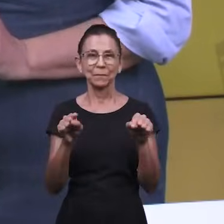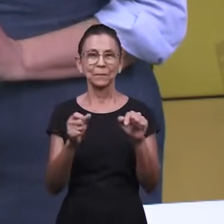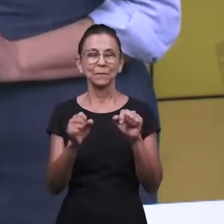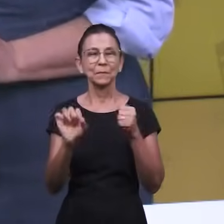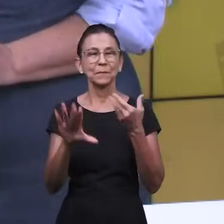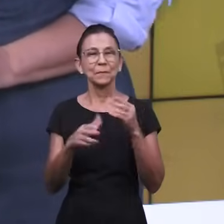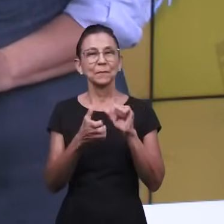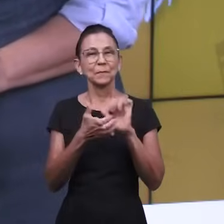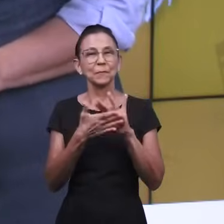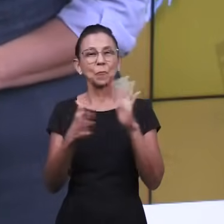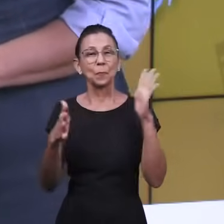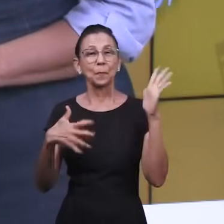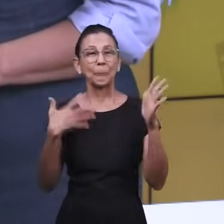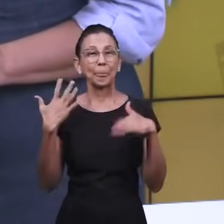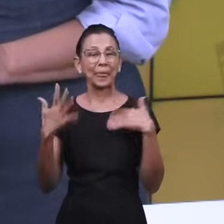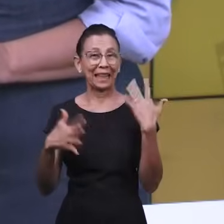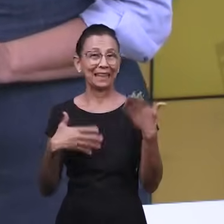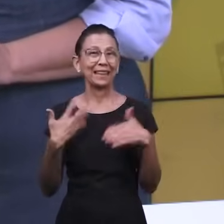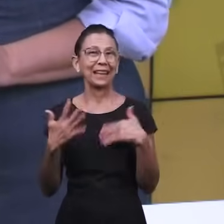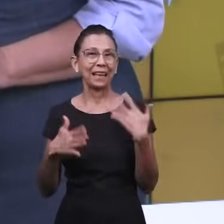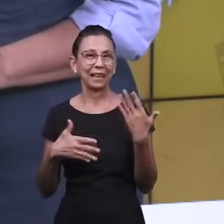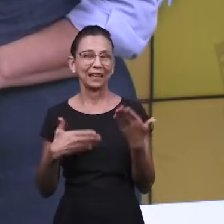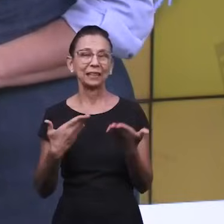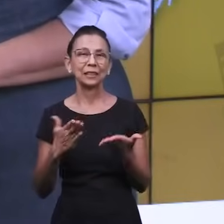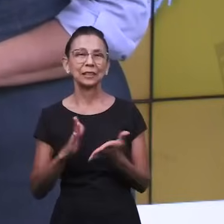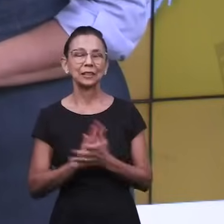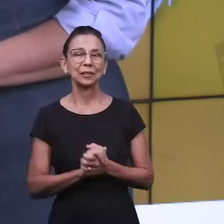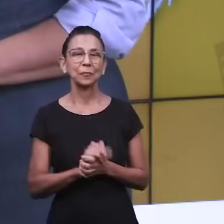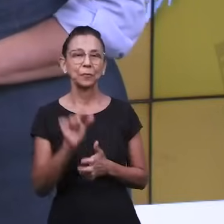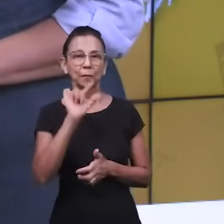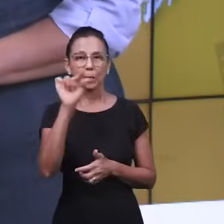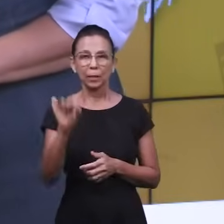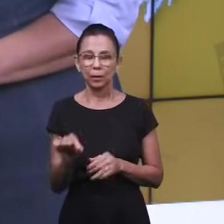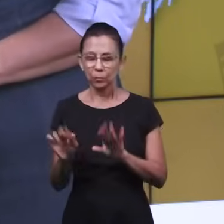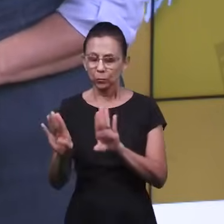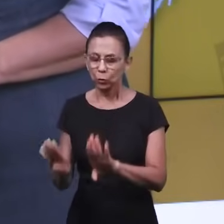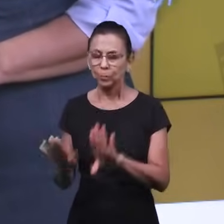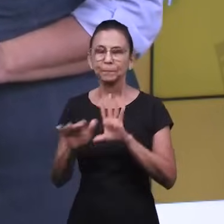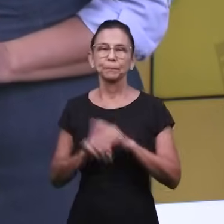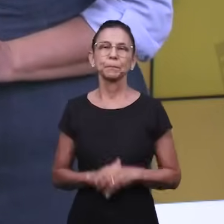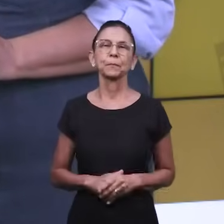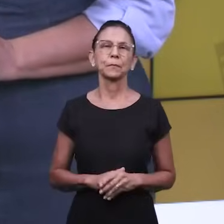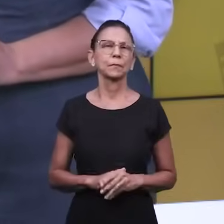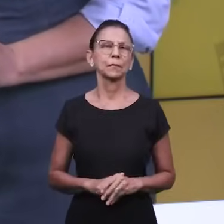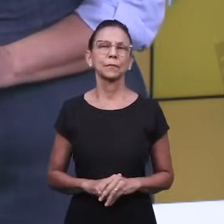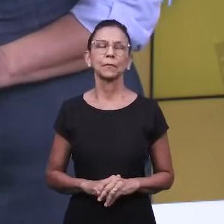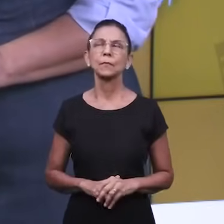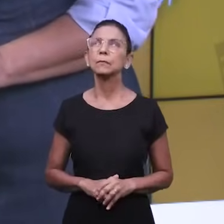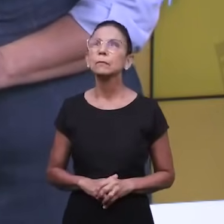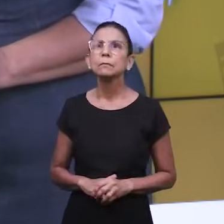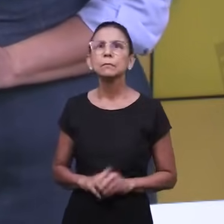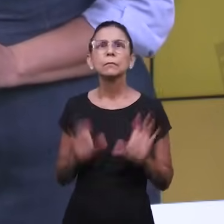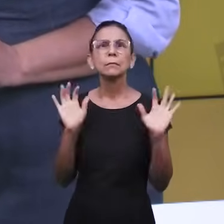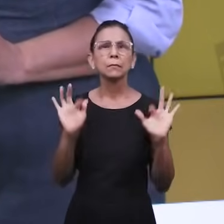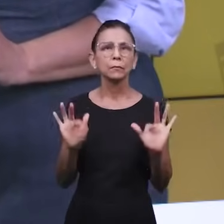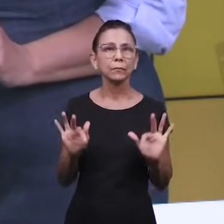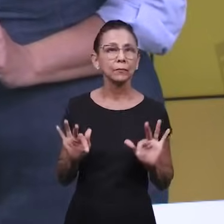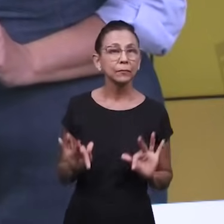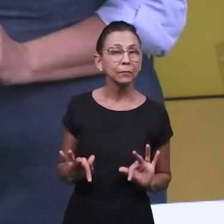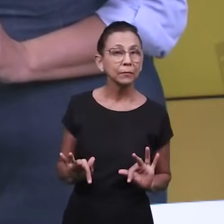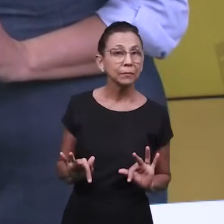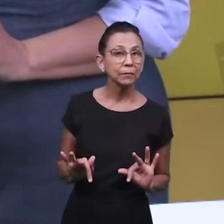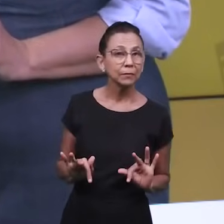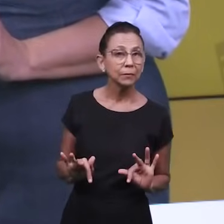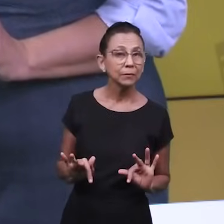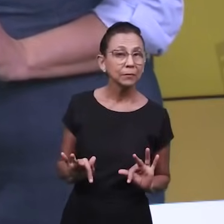Senhor com toda alegria. Vamos deixar a meia-lua quietinha e louvar. Só que no finalzinho, o